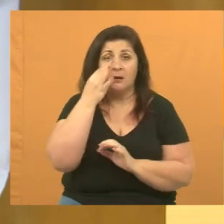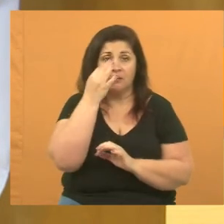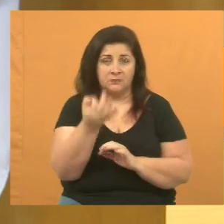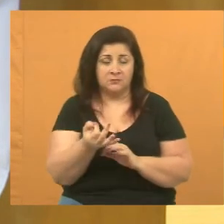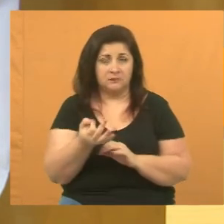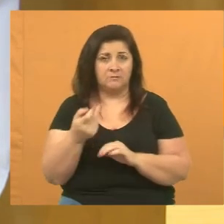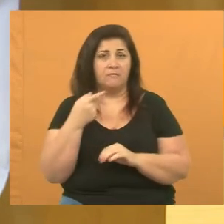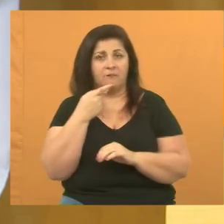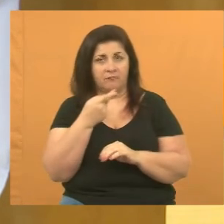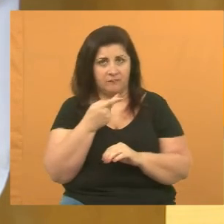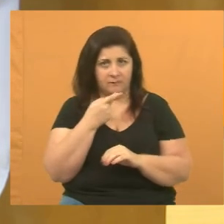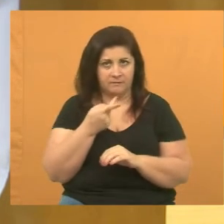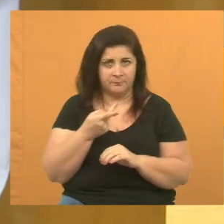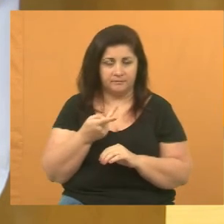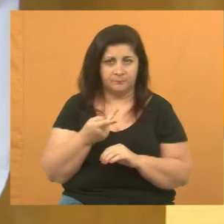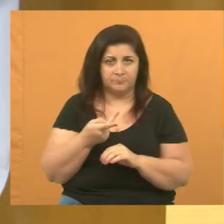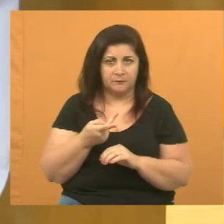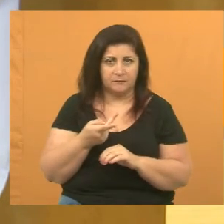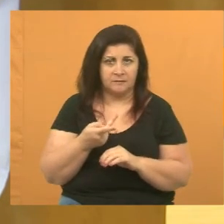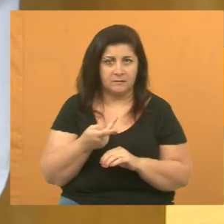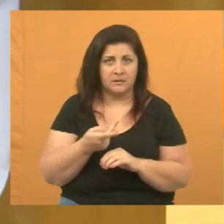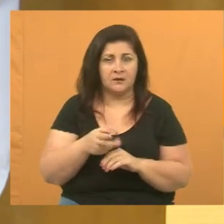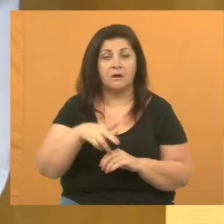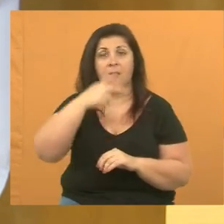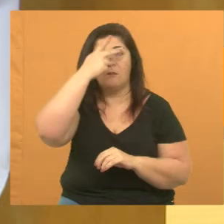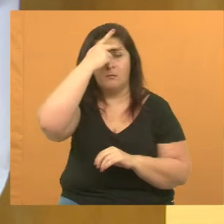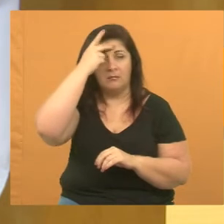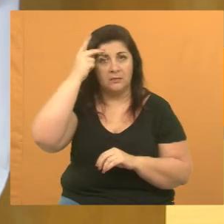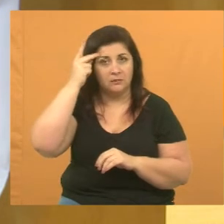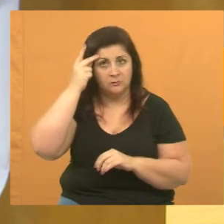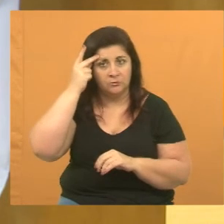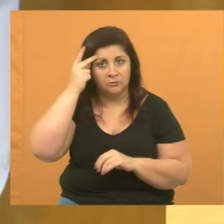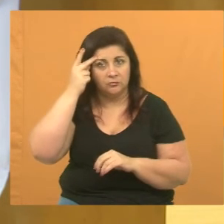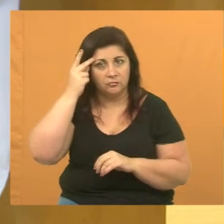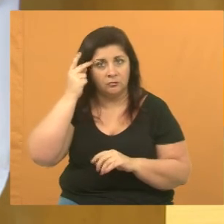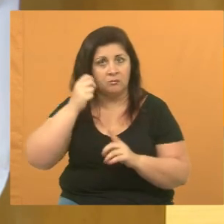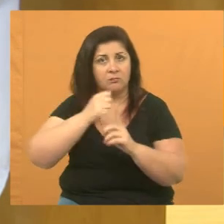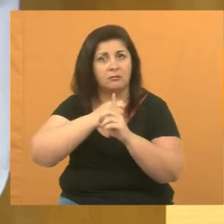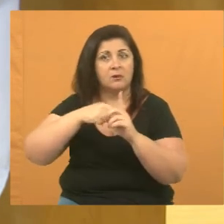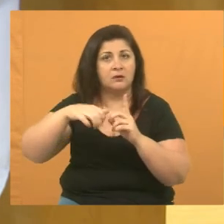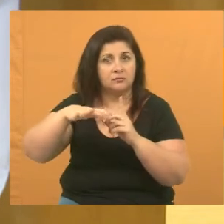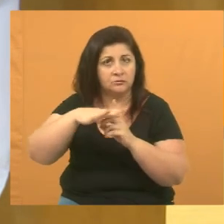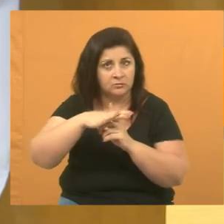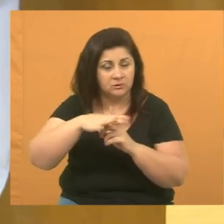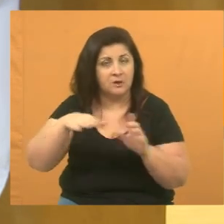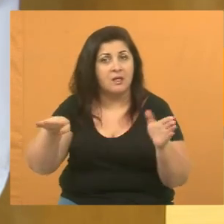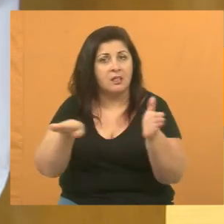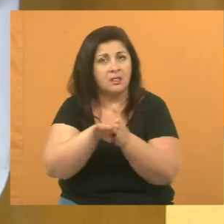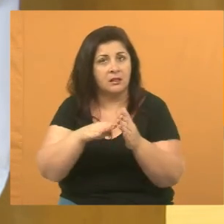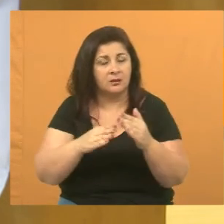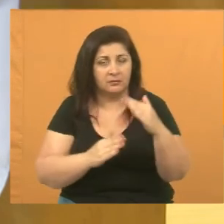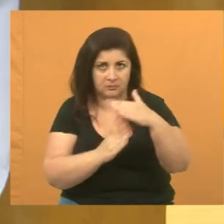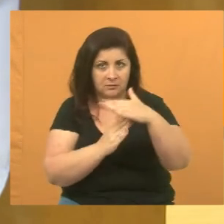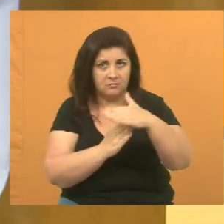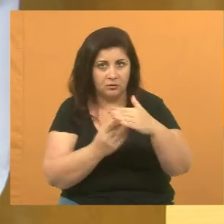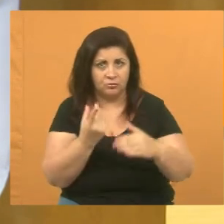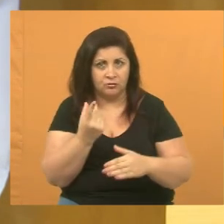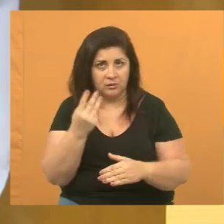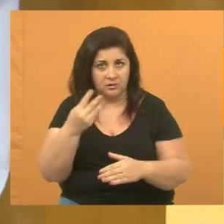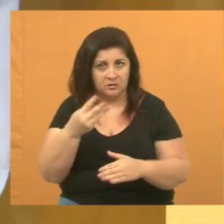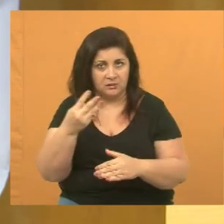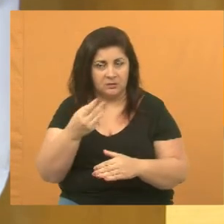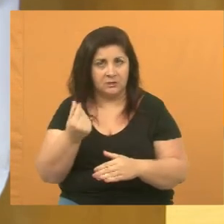estamos falando de munícipe de interesse social até 3 salários mínimos, né? E o salário também é